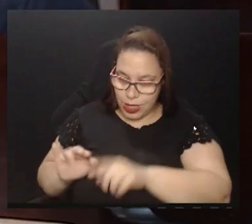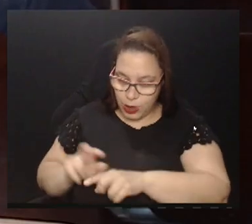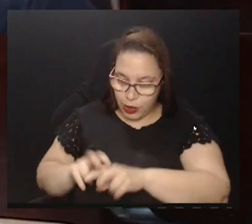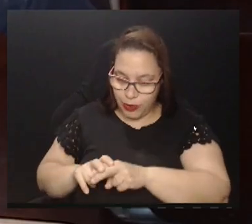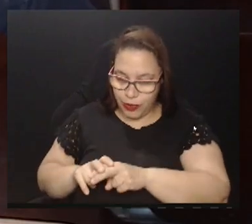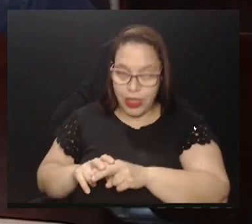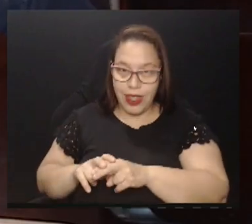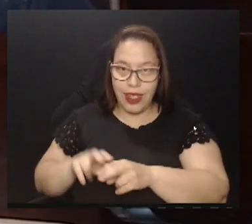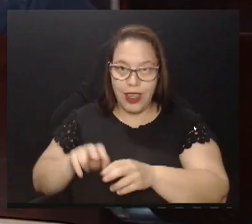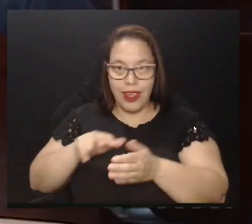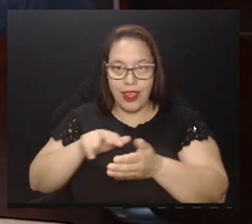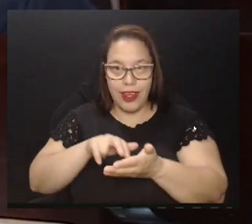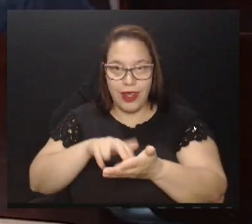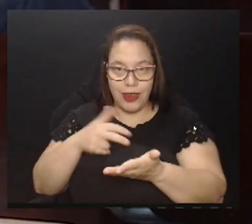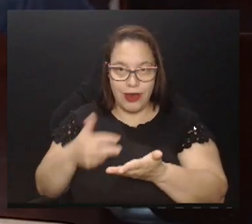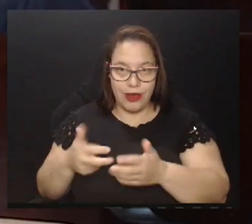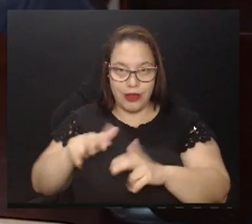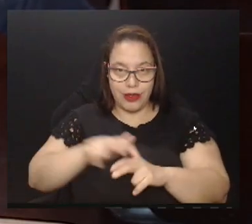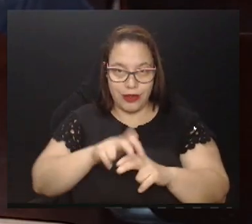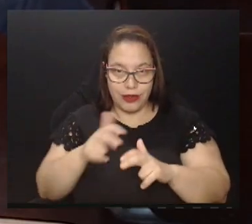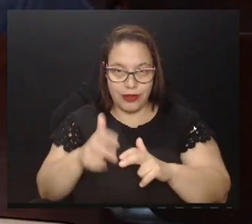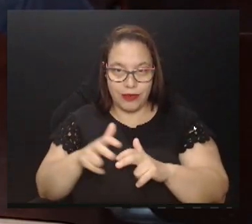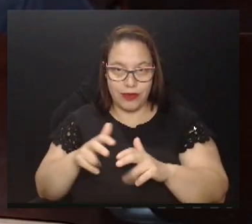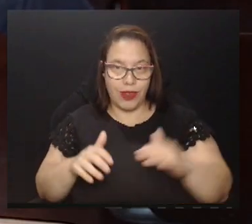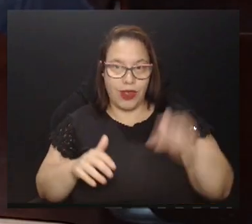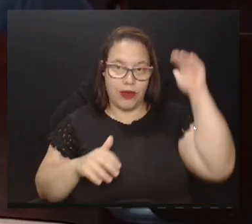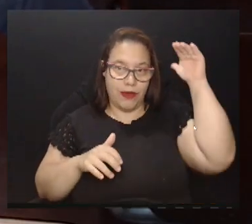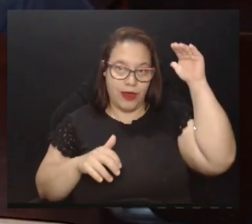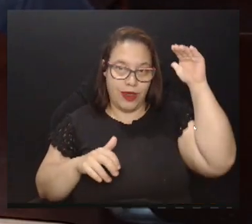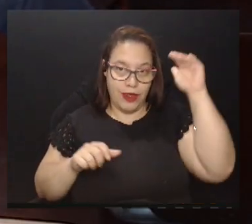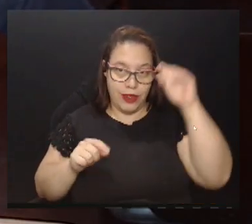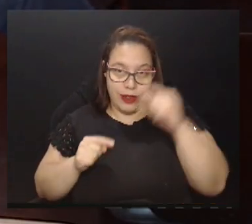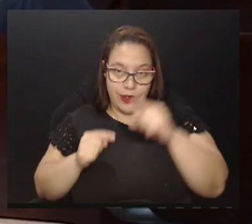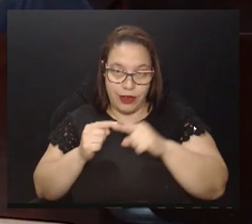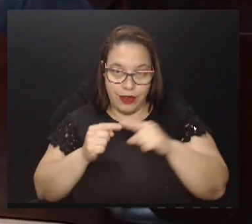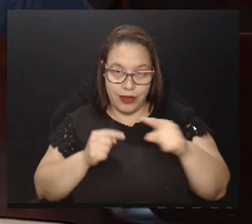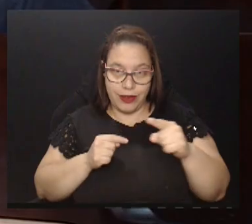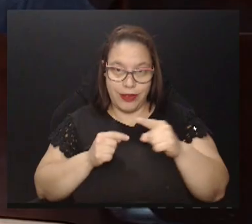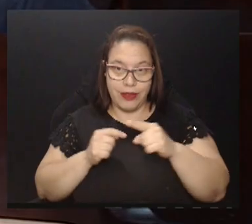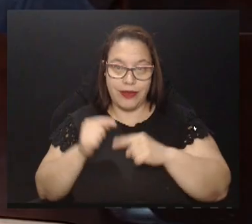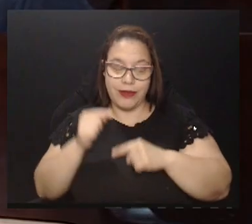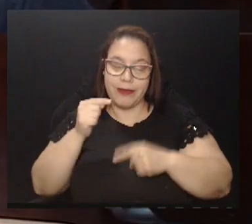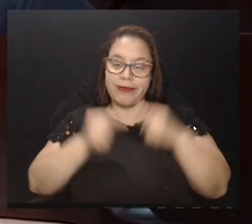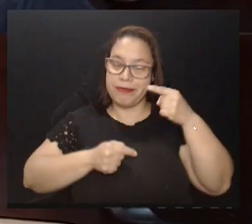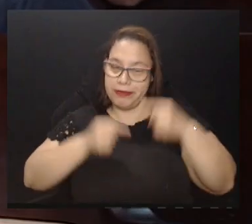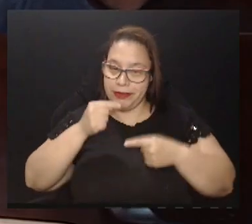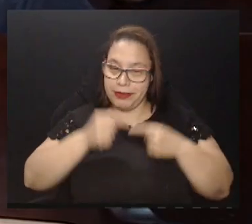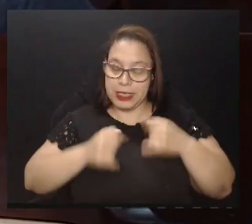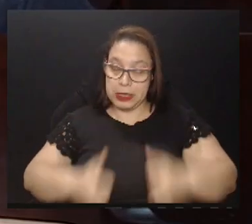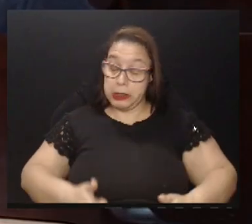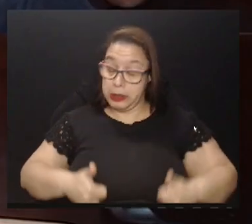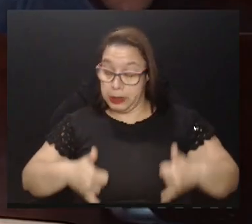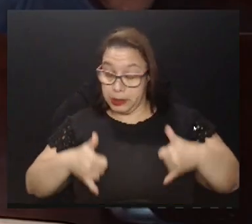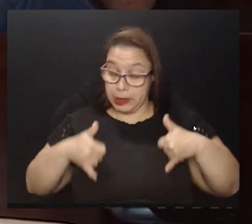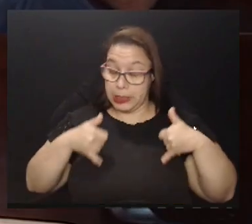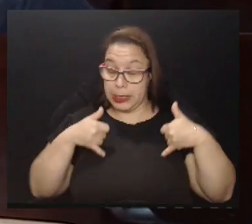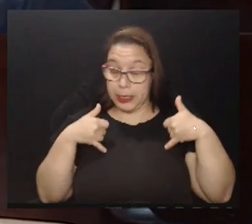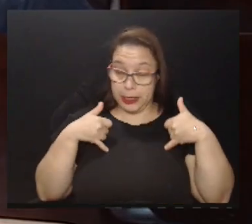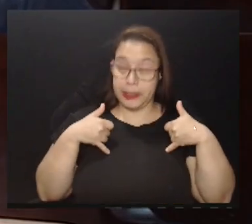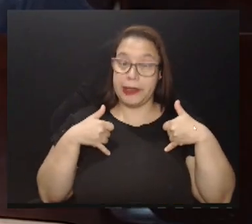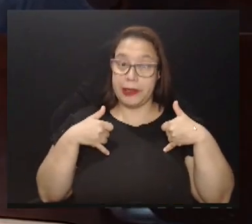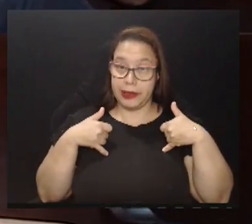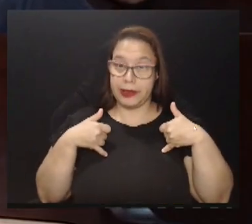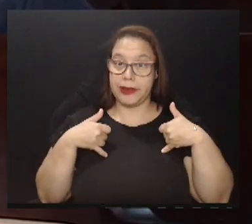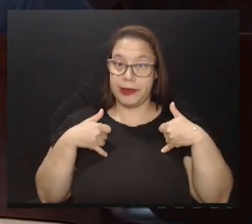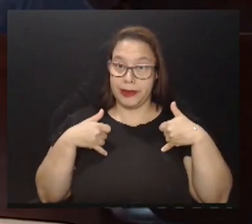porque o outro tá lá em cima, então assim, a briga de ego deles, de poder, mostrar, né? Para mostrar, entendeu, que um é